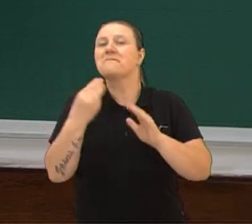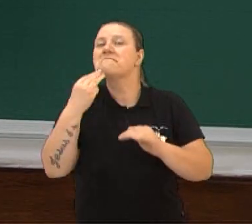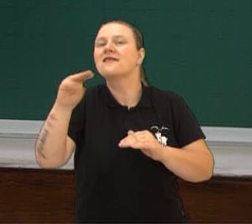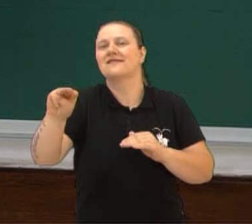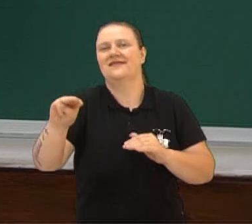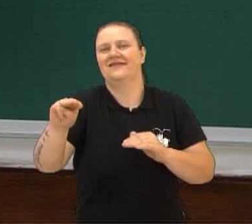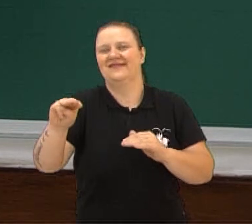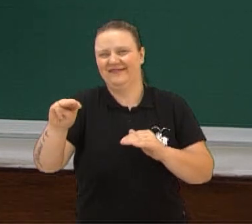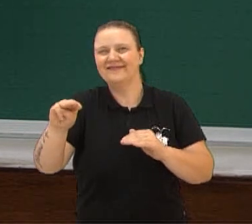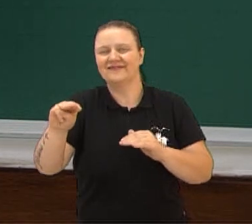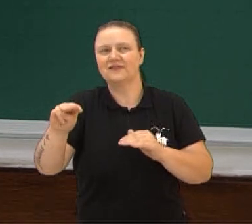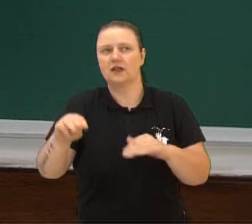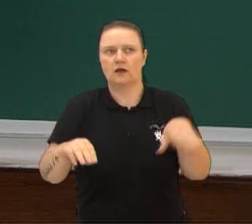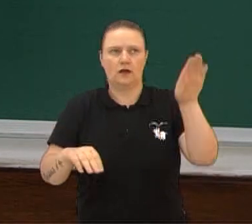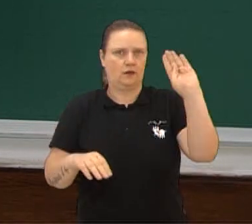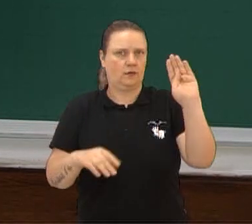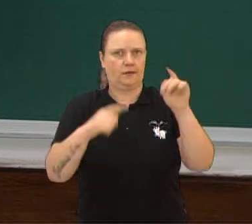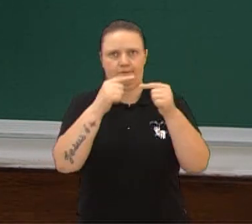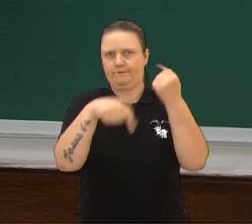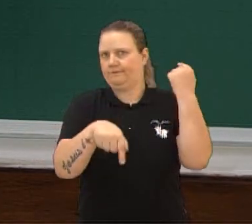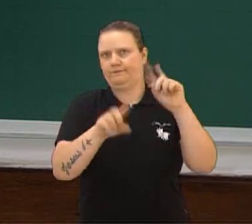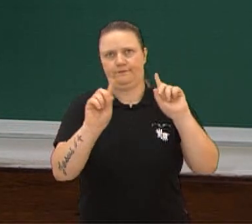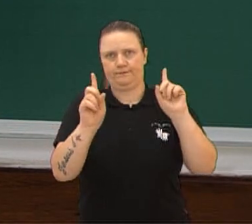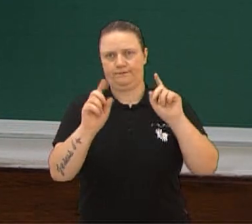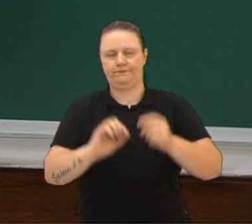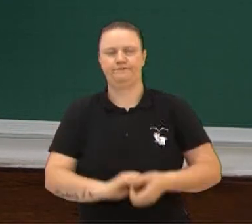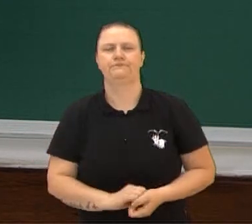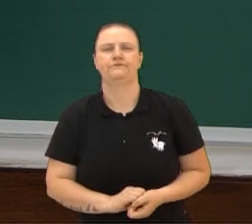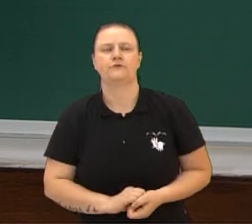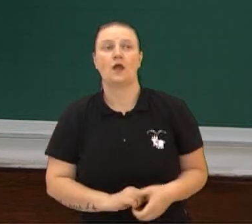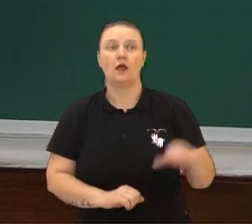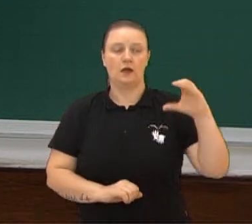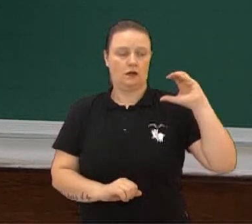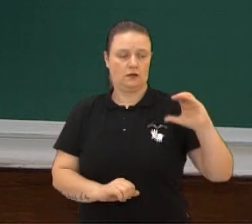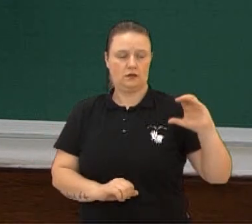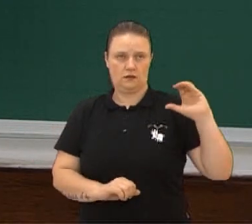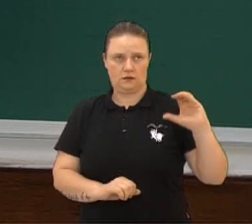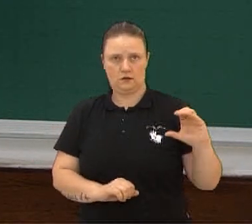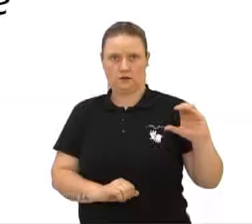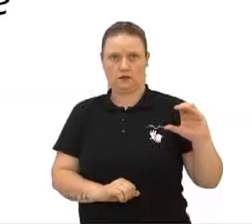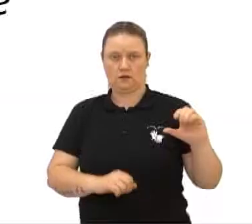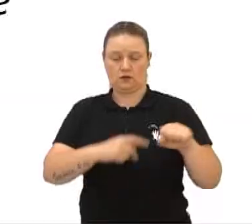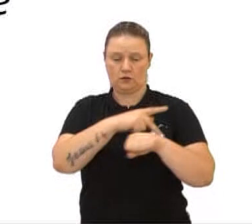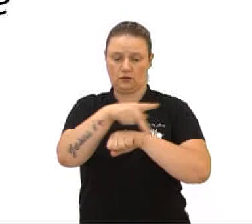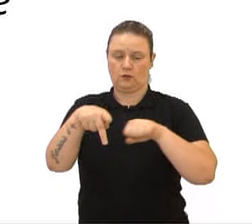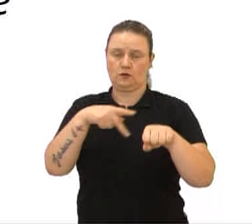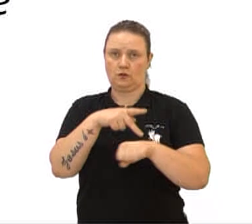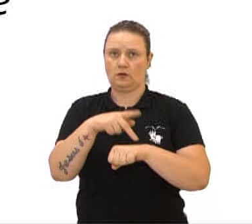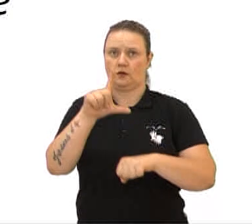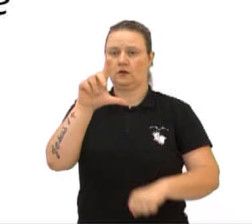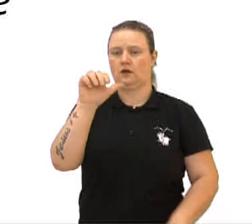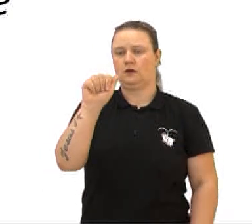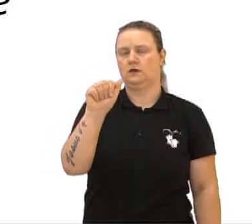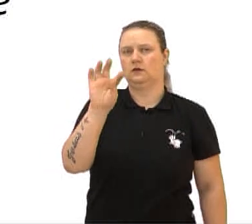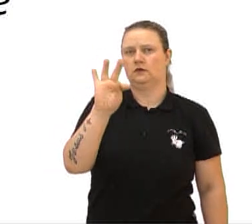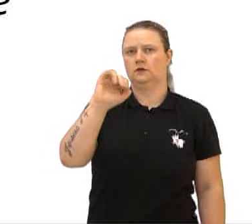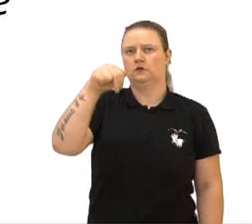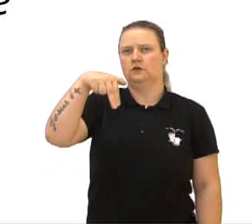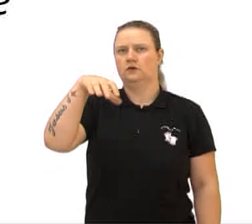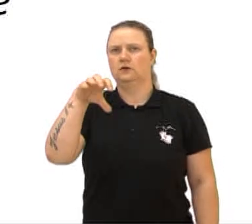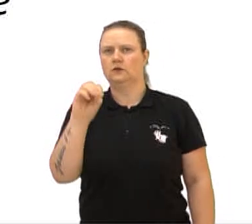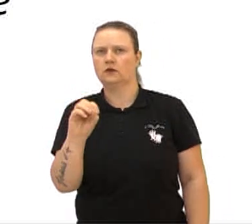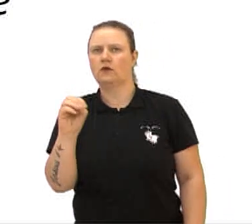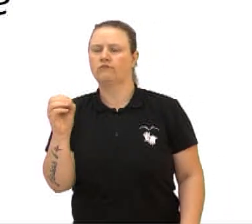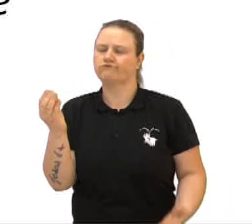Então, a letra B não é uma alternativa correta. E lá C? Um país é chamado latino quando compartilha